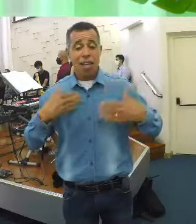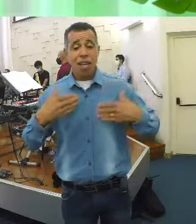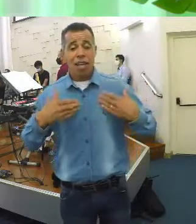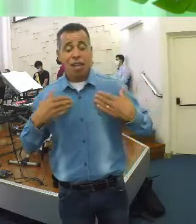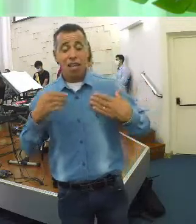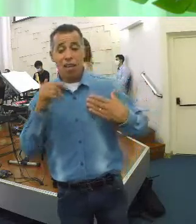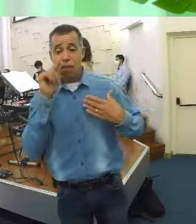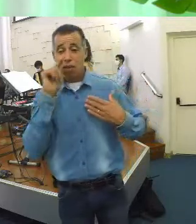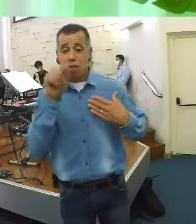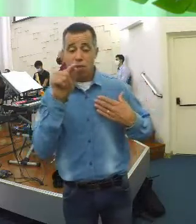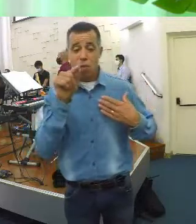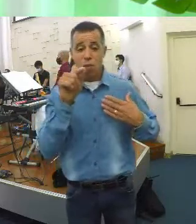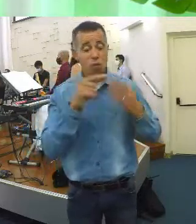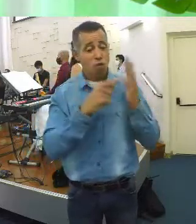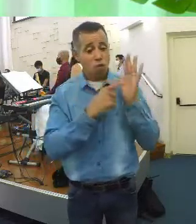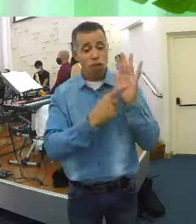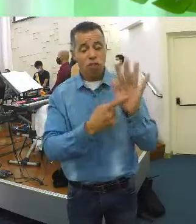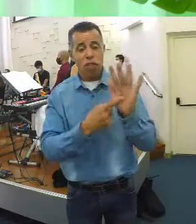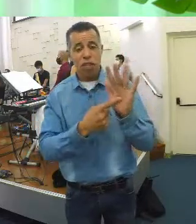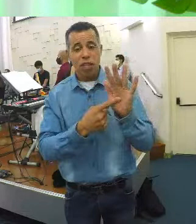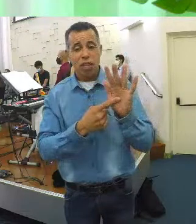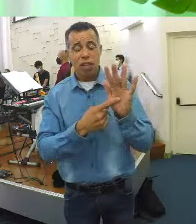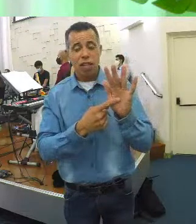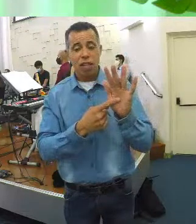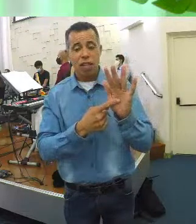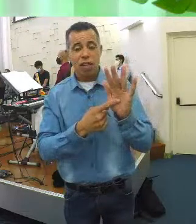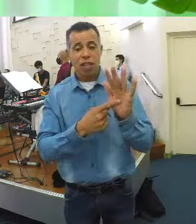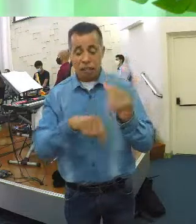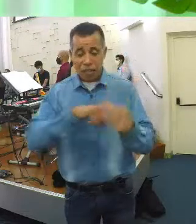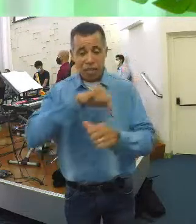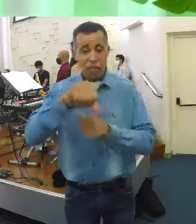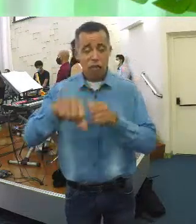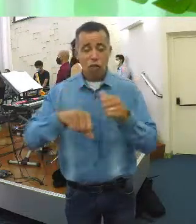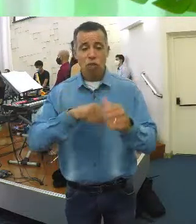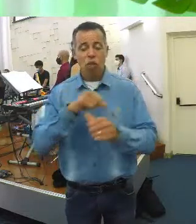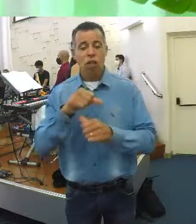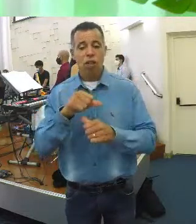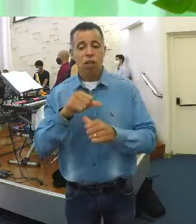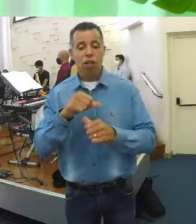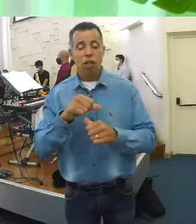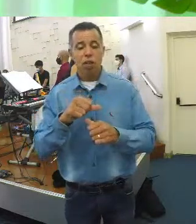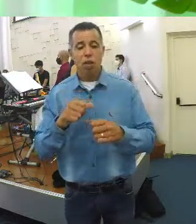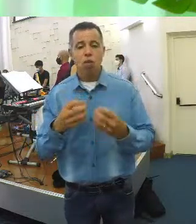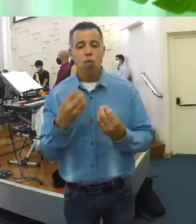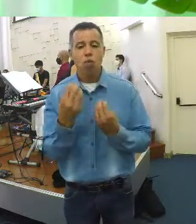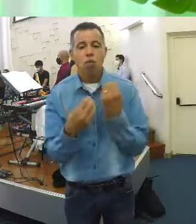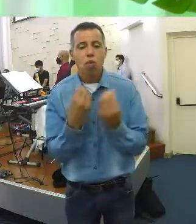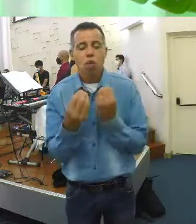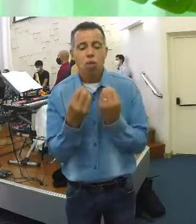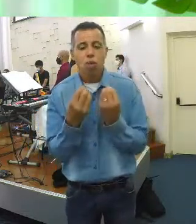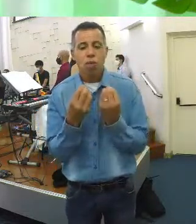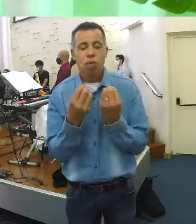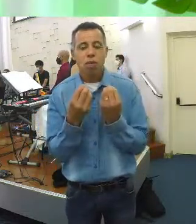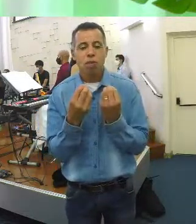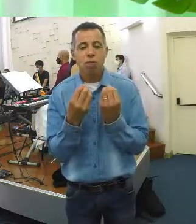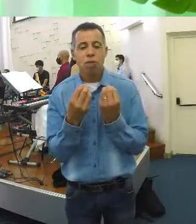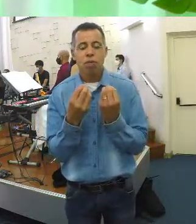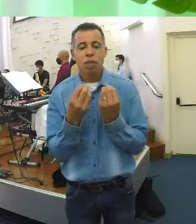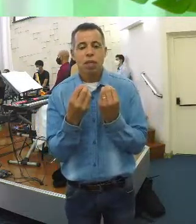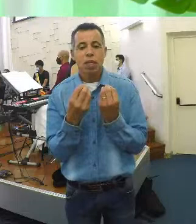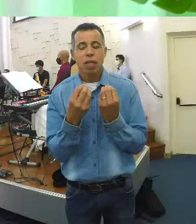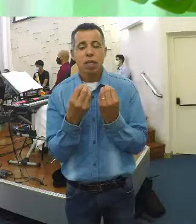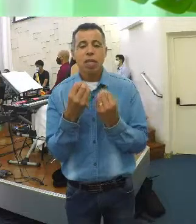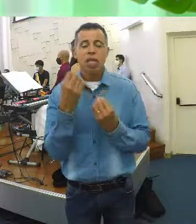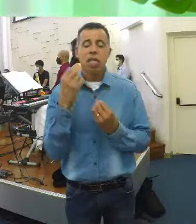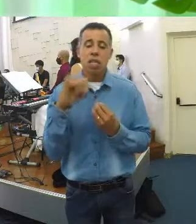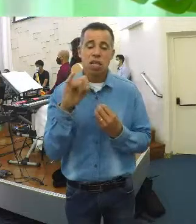que foi selado pelo Espírito de Deus na conversão. Eu não posso crer que haja um segundo só em que um